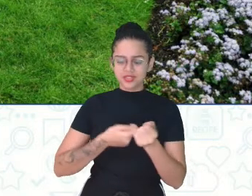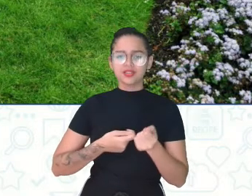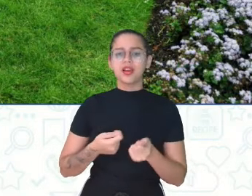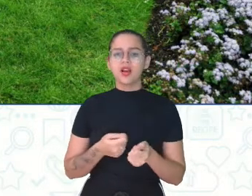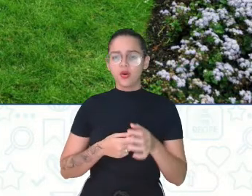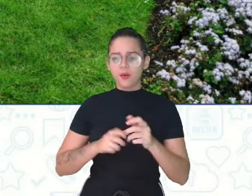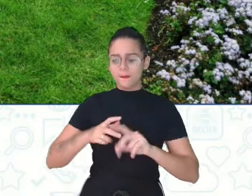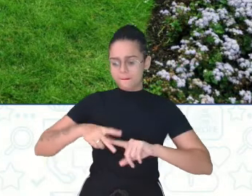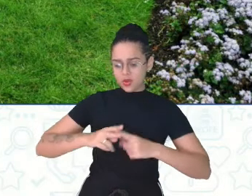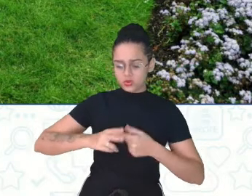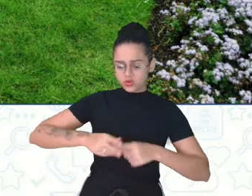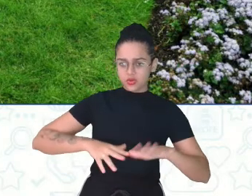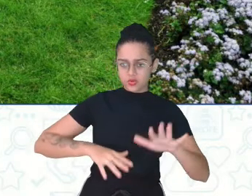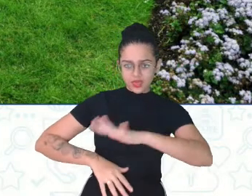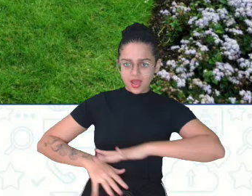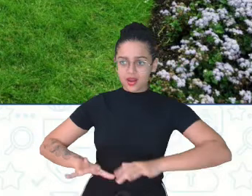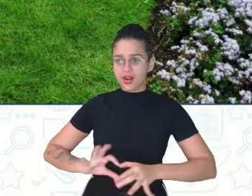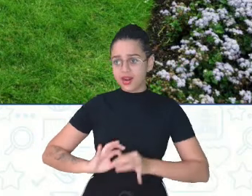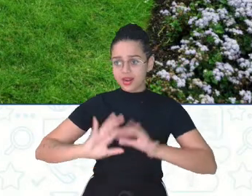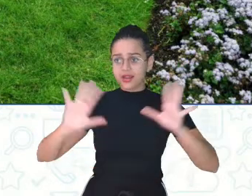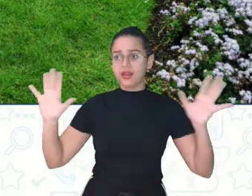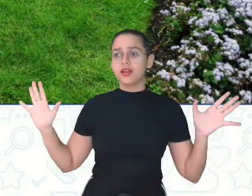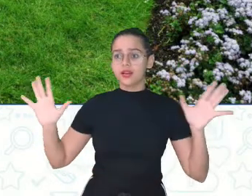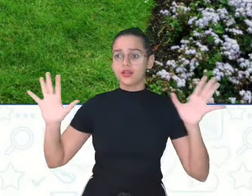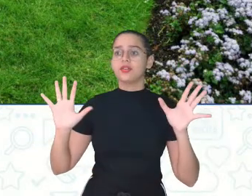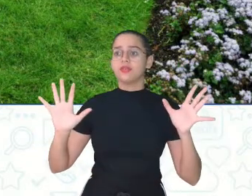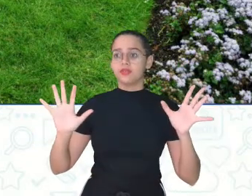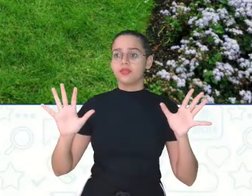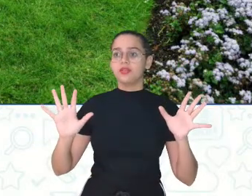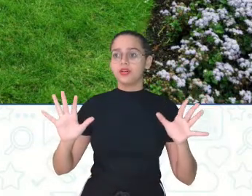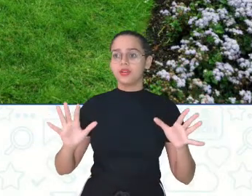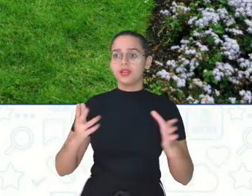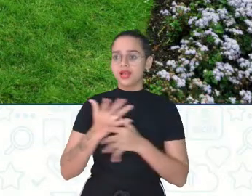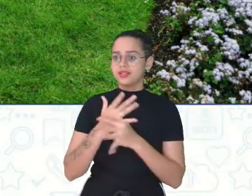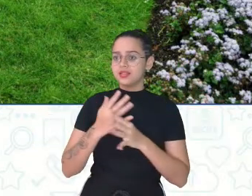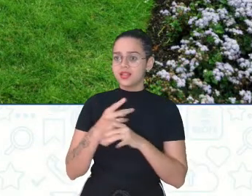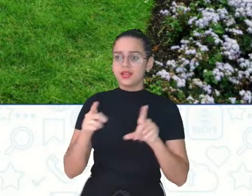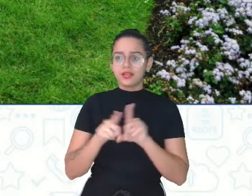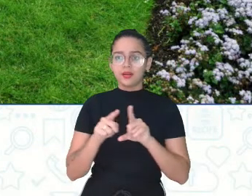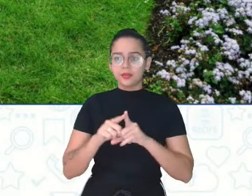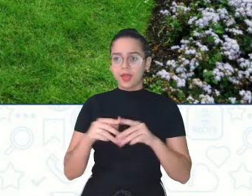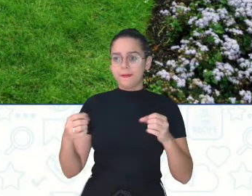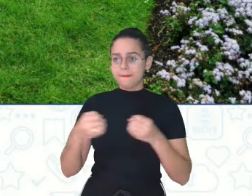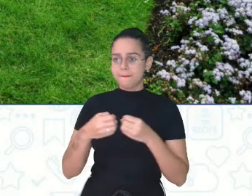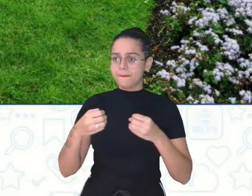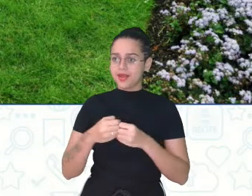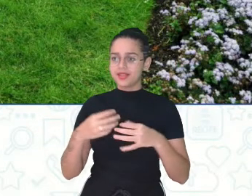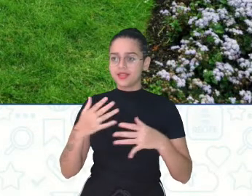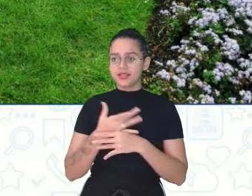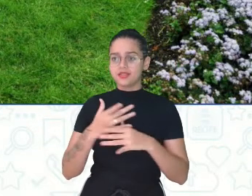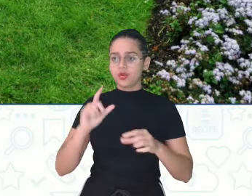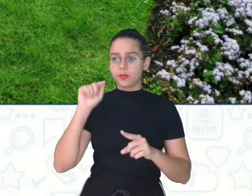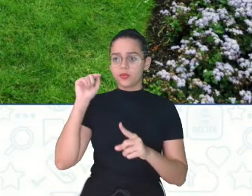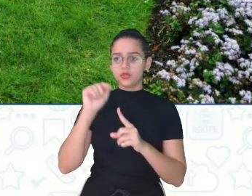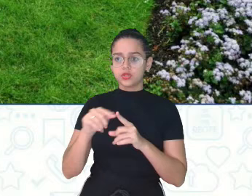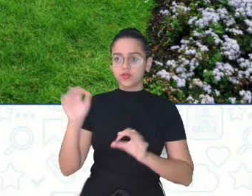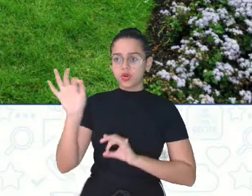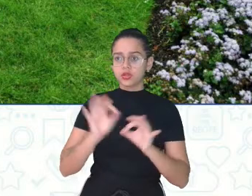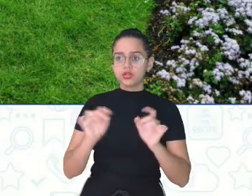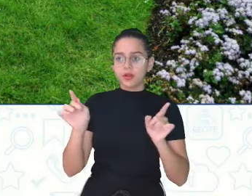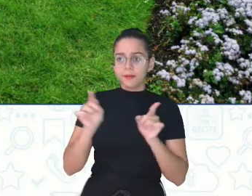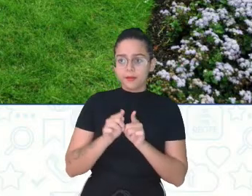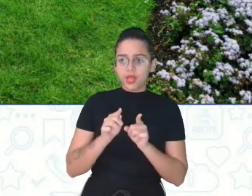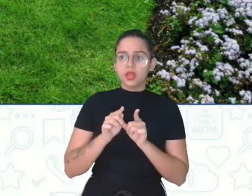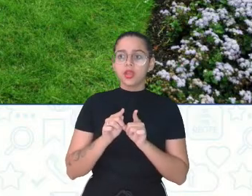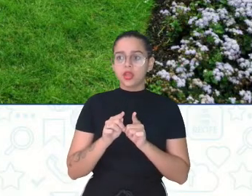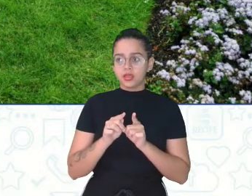da área livre, no interior tanto da cidade como na margem da cidade, com o objetivo de organizar pequenas e